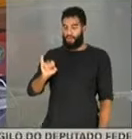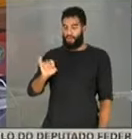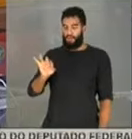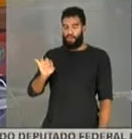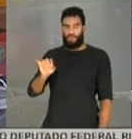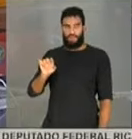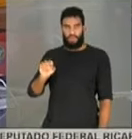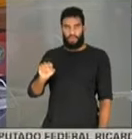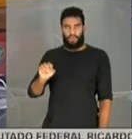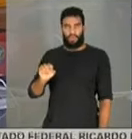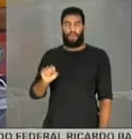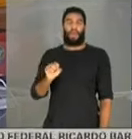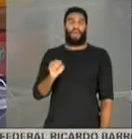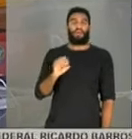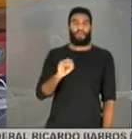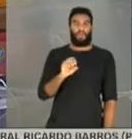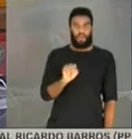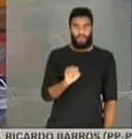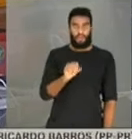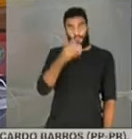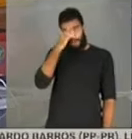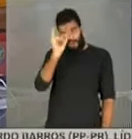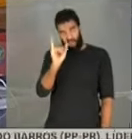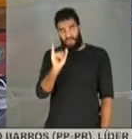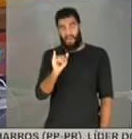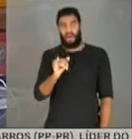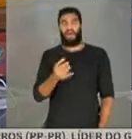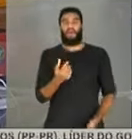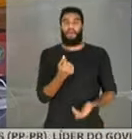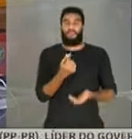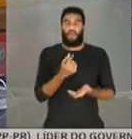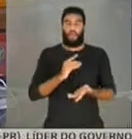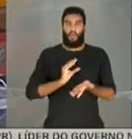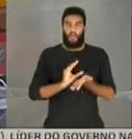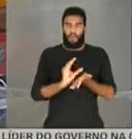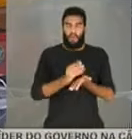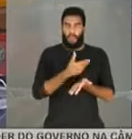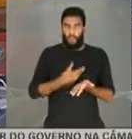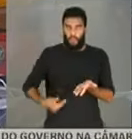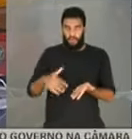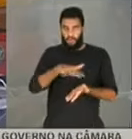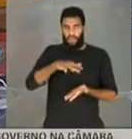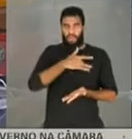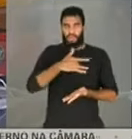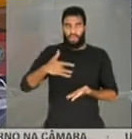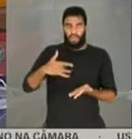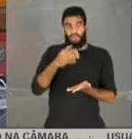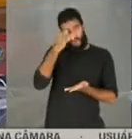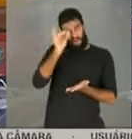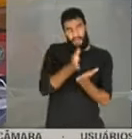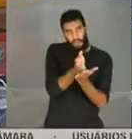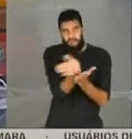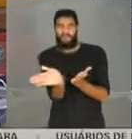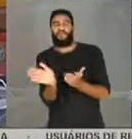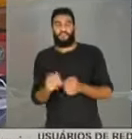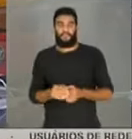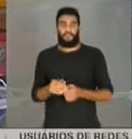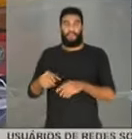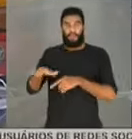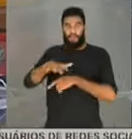Operação SOS, para combater o desvio de recursos públicos na área de saúde do Pará.